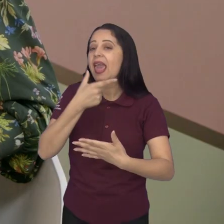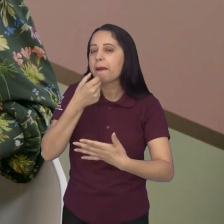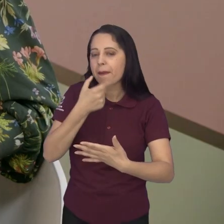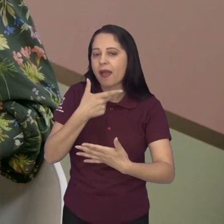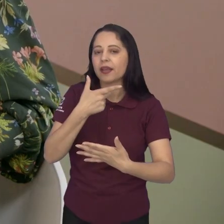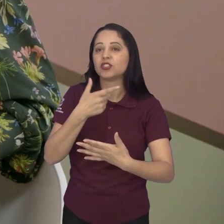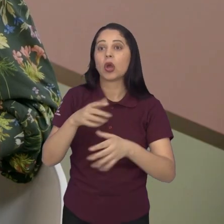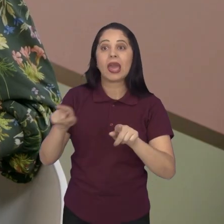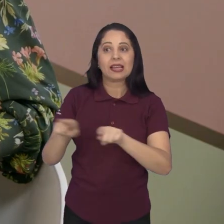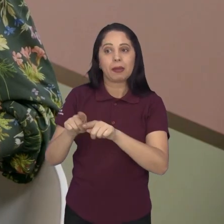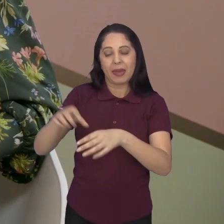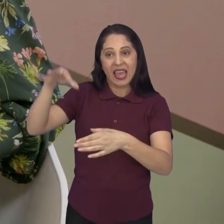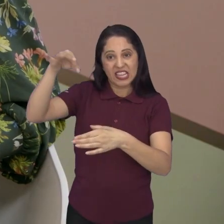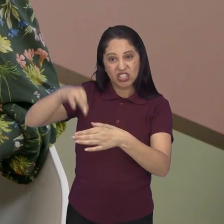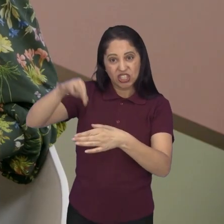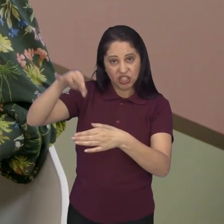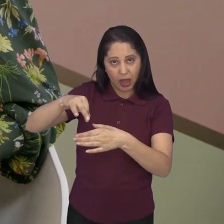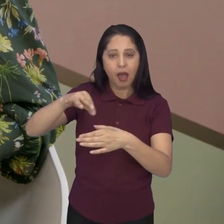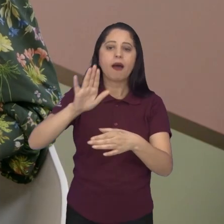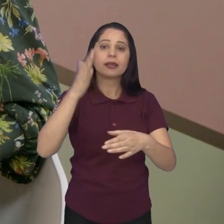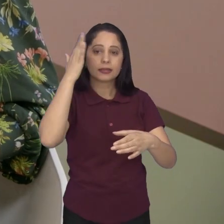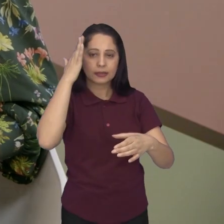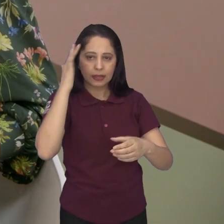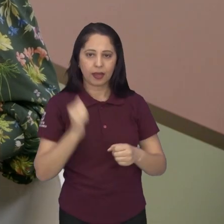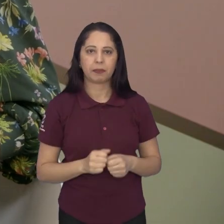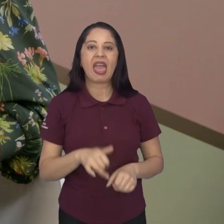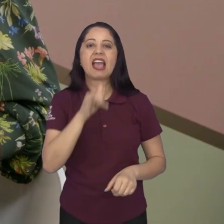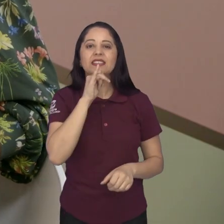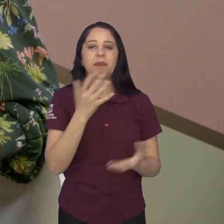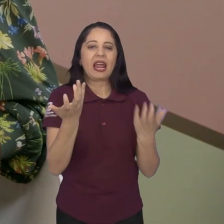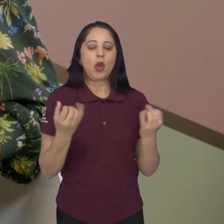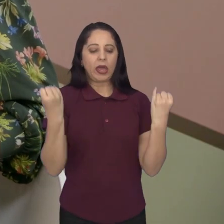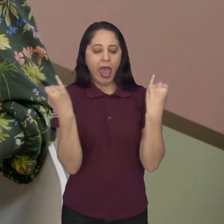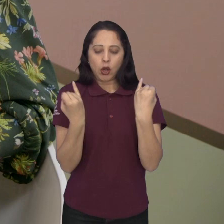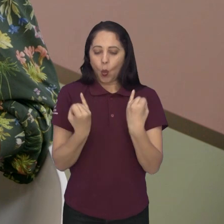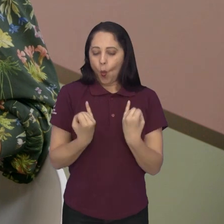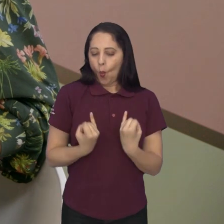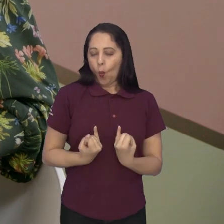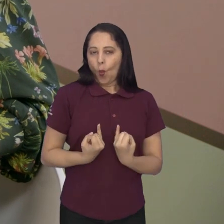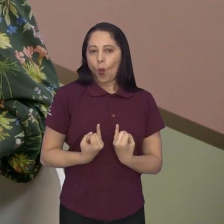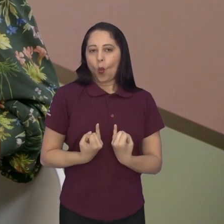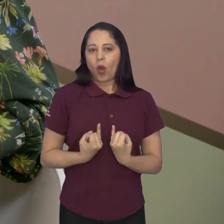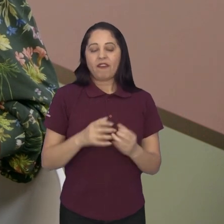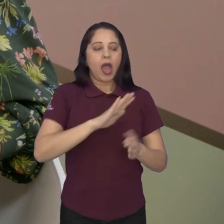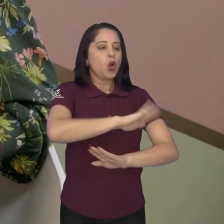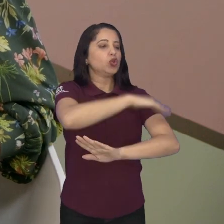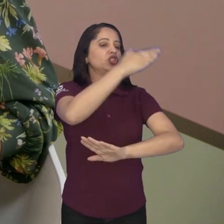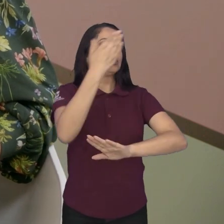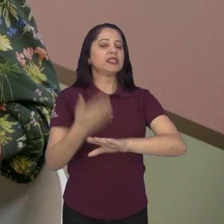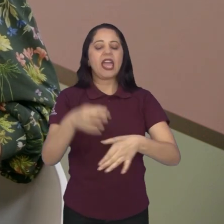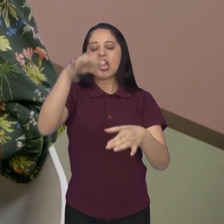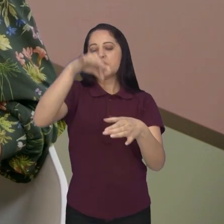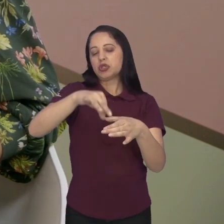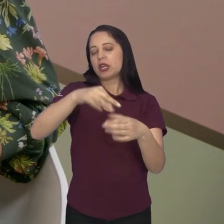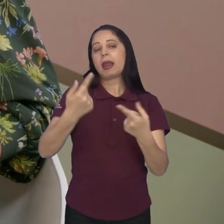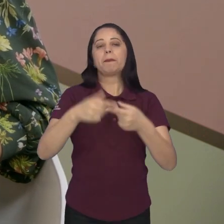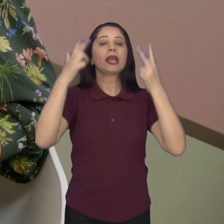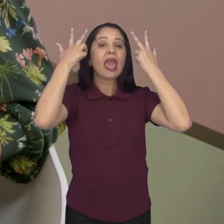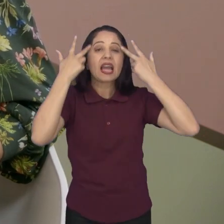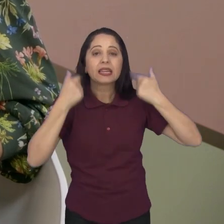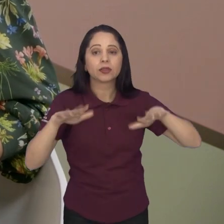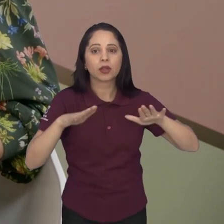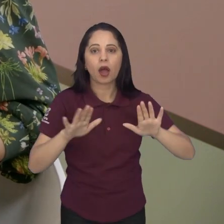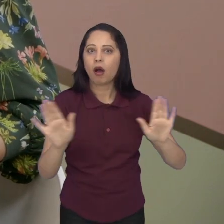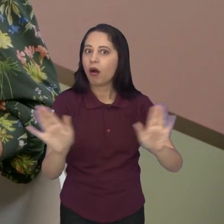chás, principalmente aqueles, né, que a gente tem o hábito de usar, vou perder peso, então vou passar o dia inteiro consumindo chá, porque chá é de origem